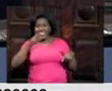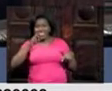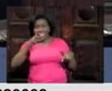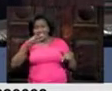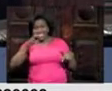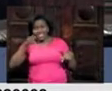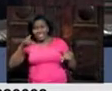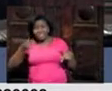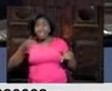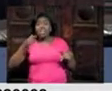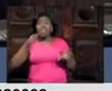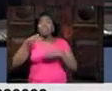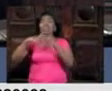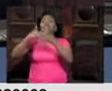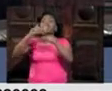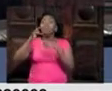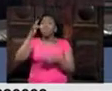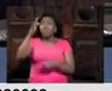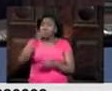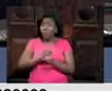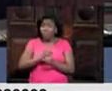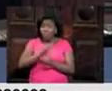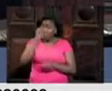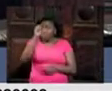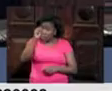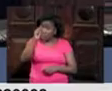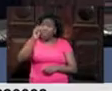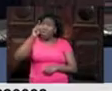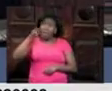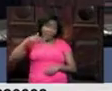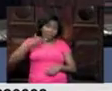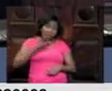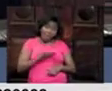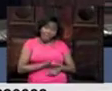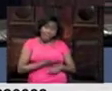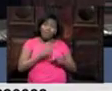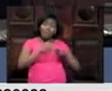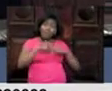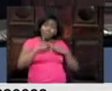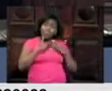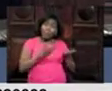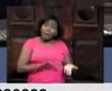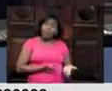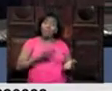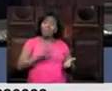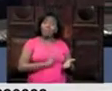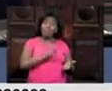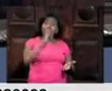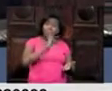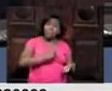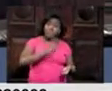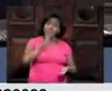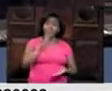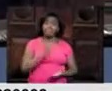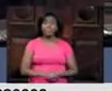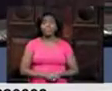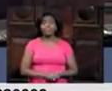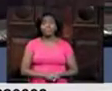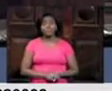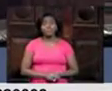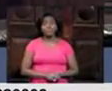anos, seriam provenientes dos recursos, dos resultados da exploração do petróleo da Câmara do Pré-Sal,